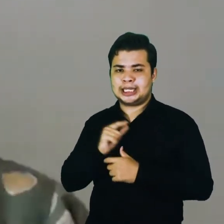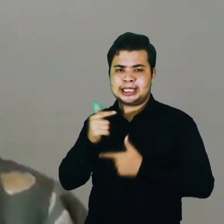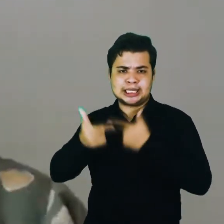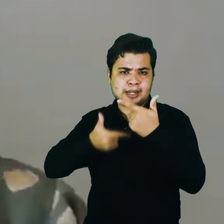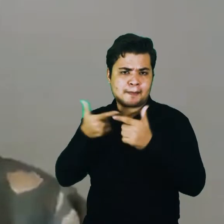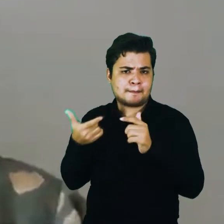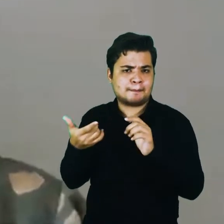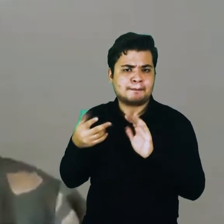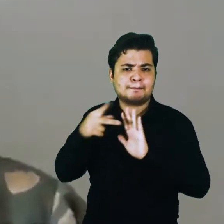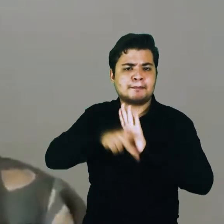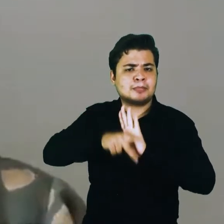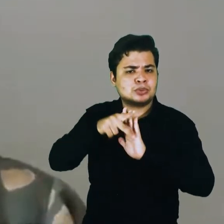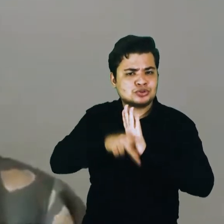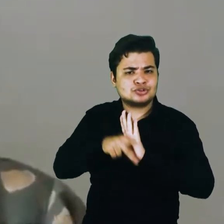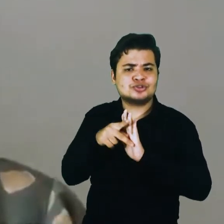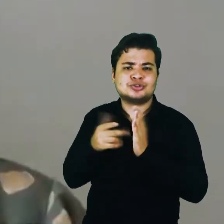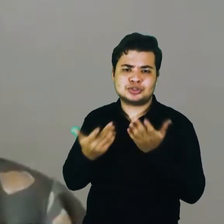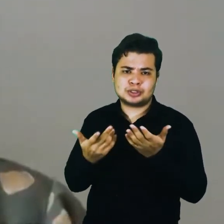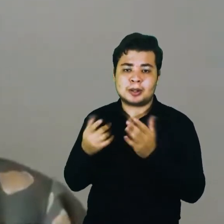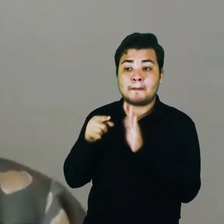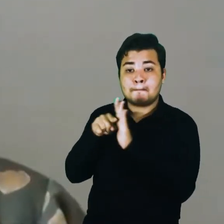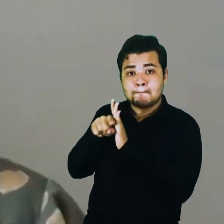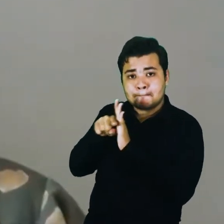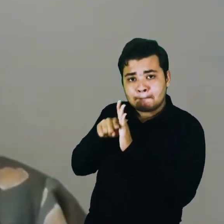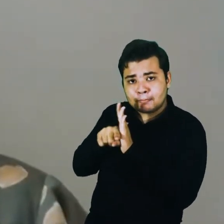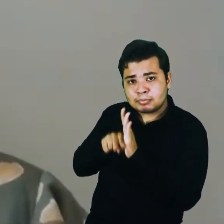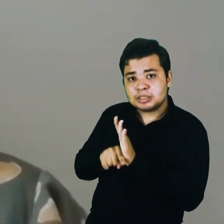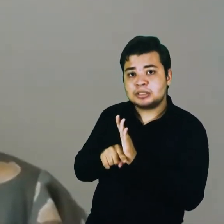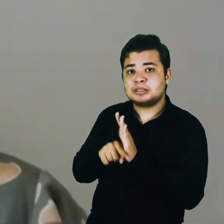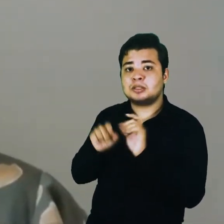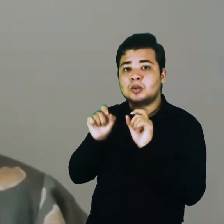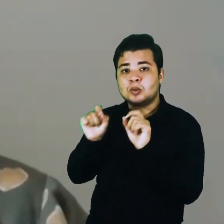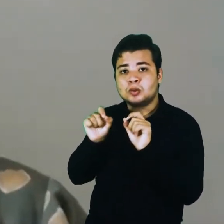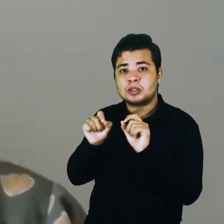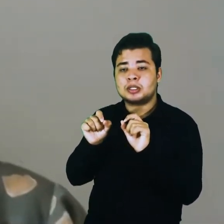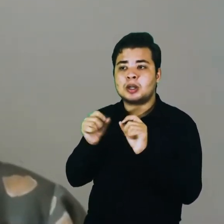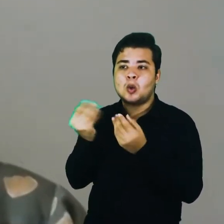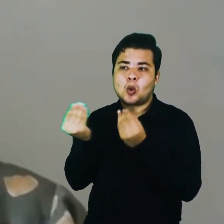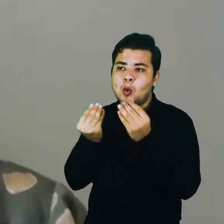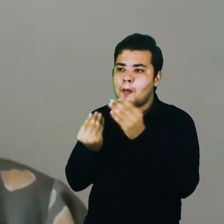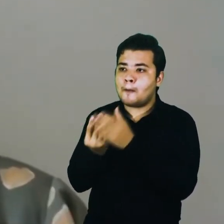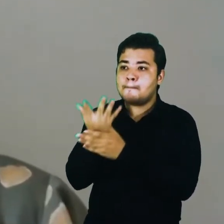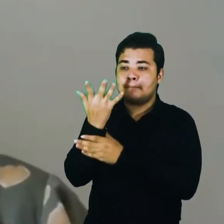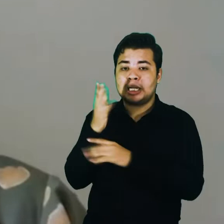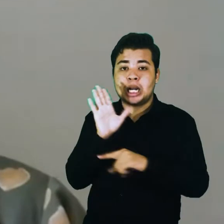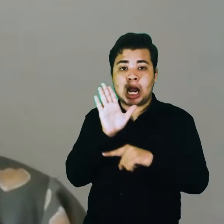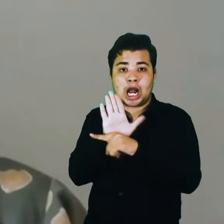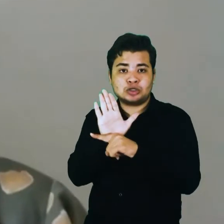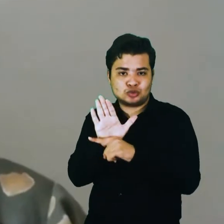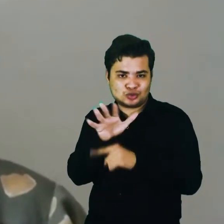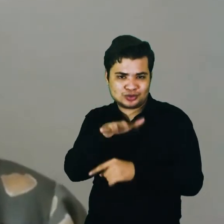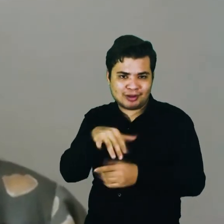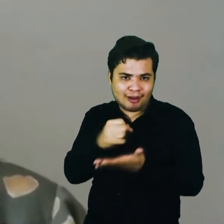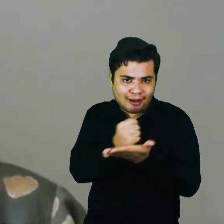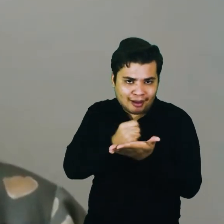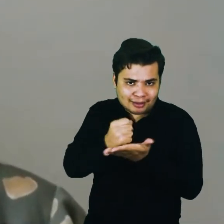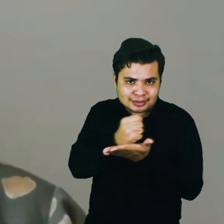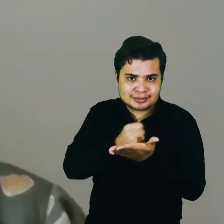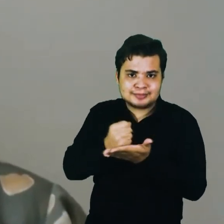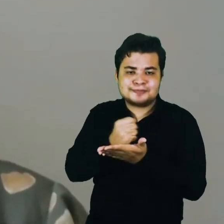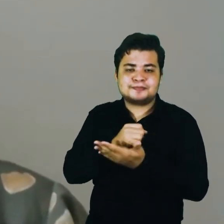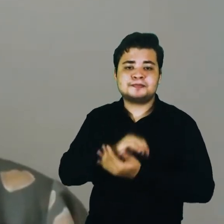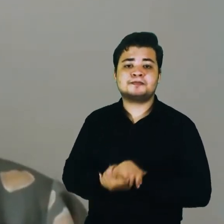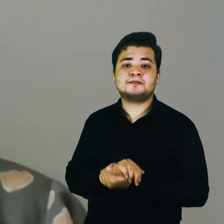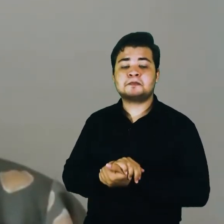projetos que pesquisam especificamente o potencial fitoterápico, então o potencial farmacológico de algumas